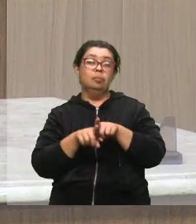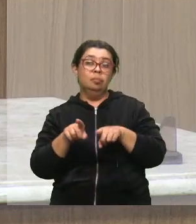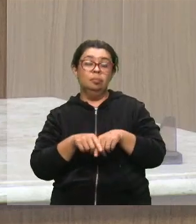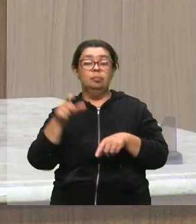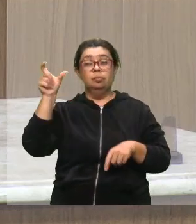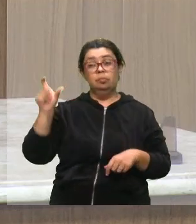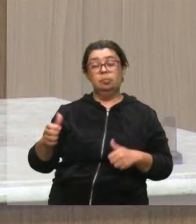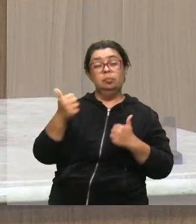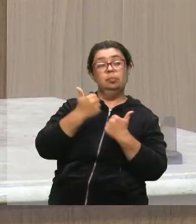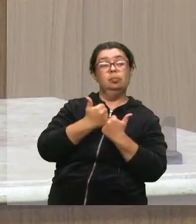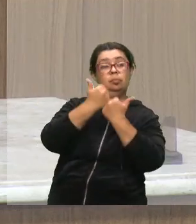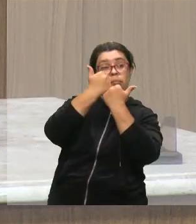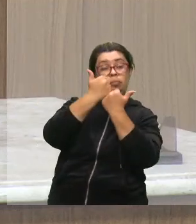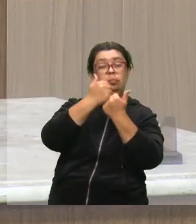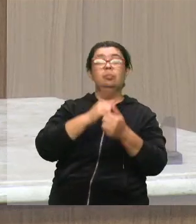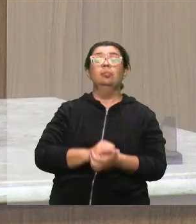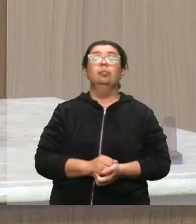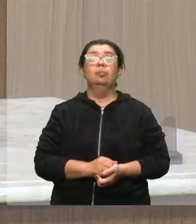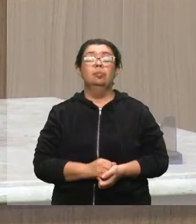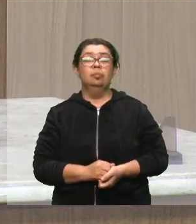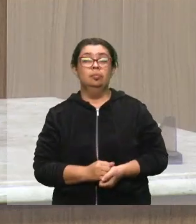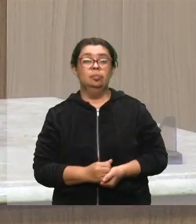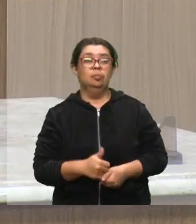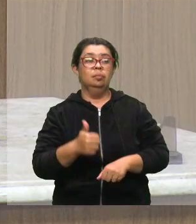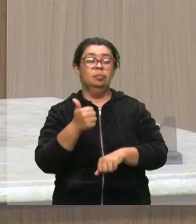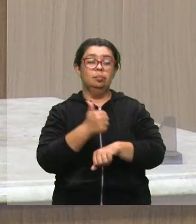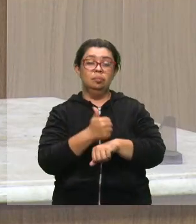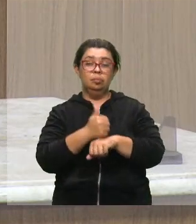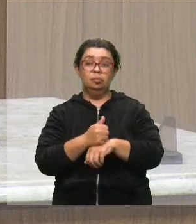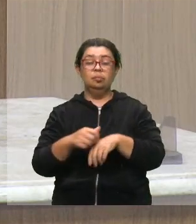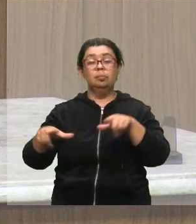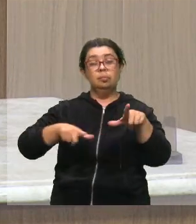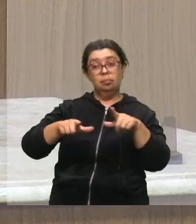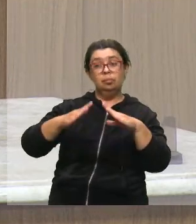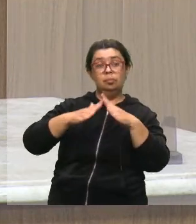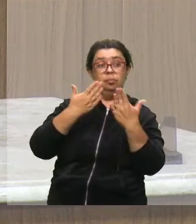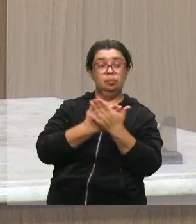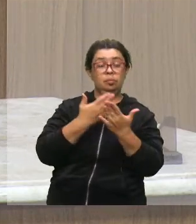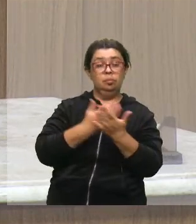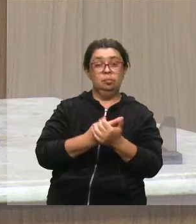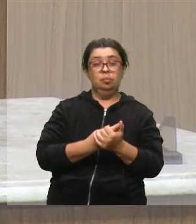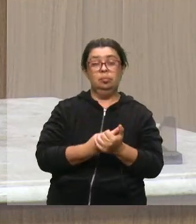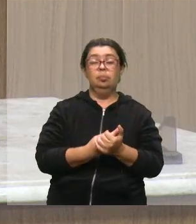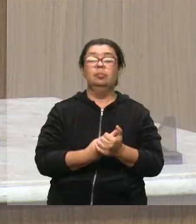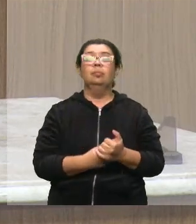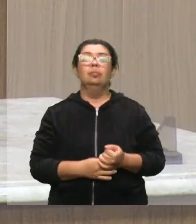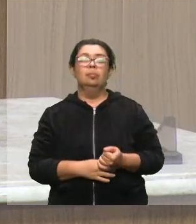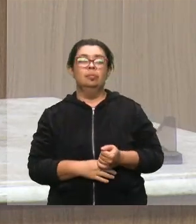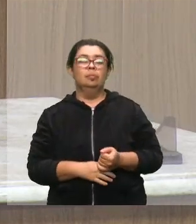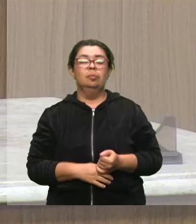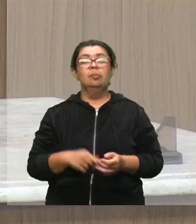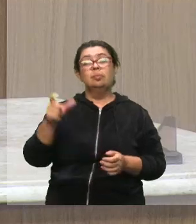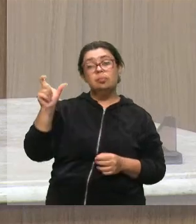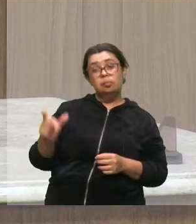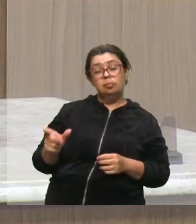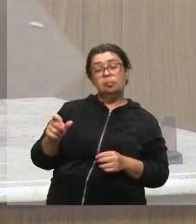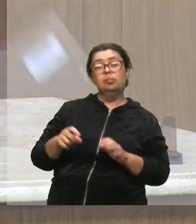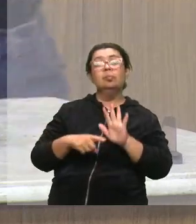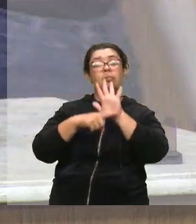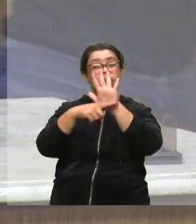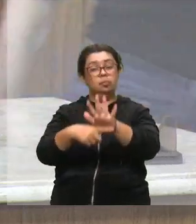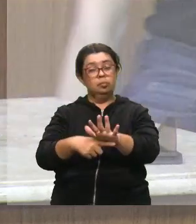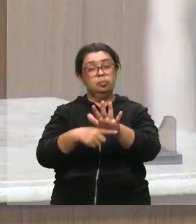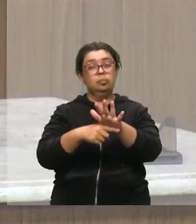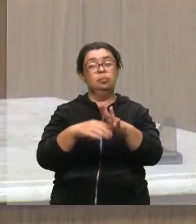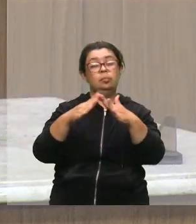educação, ou seja, os funcionários que atendem nas escolas, que são as merendeiras, que são os agentes escolares, que é todo